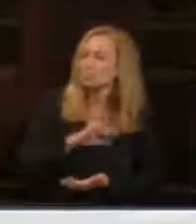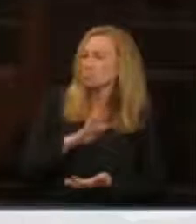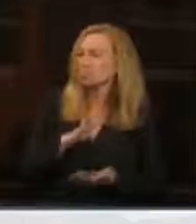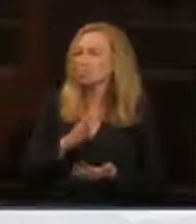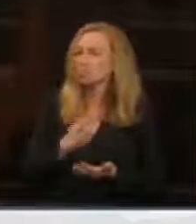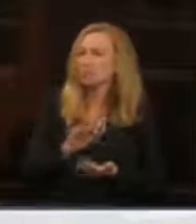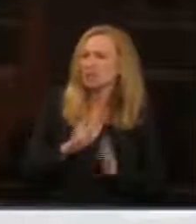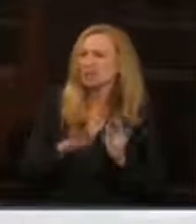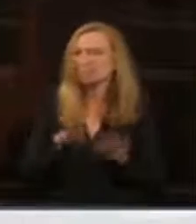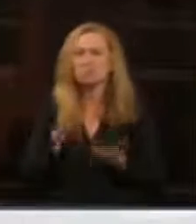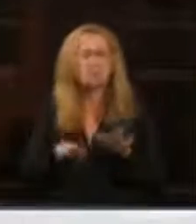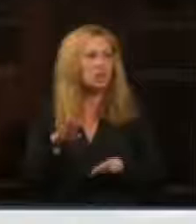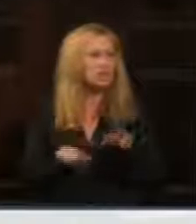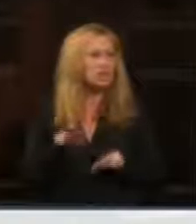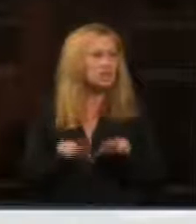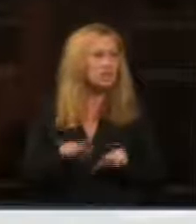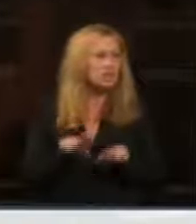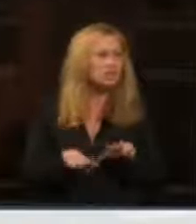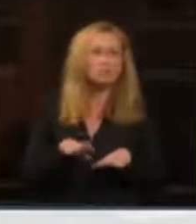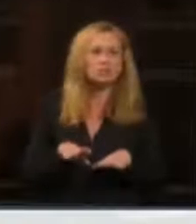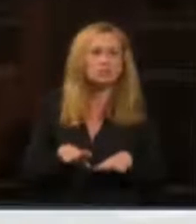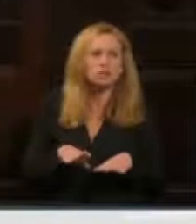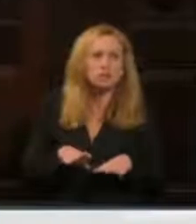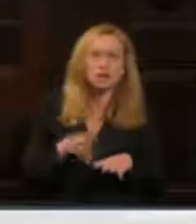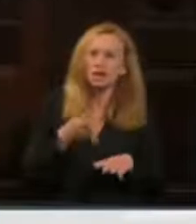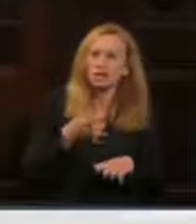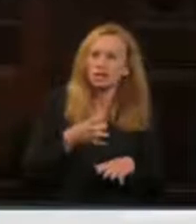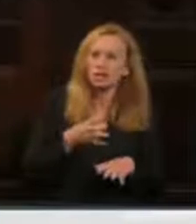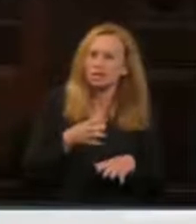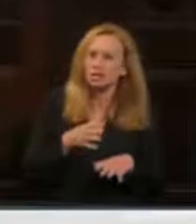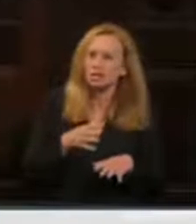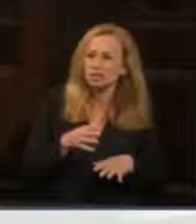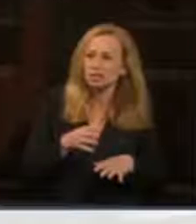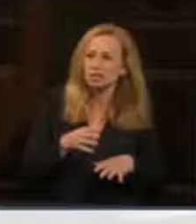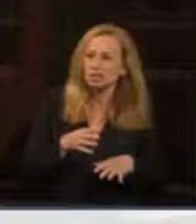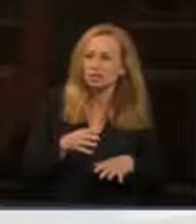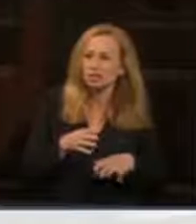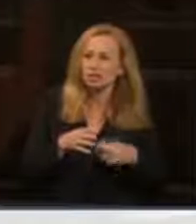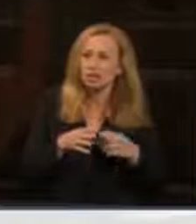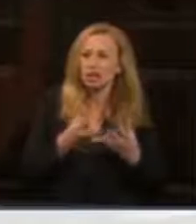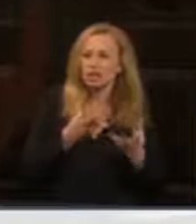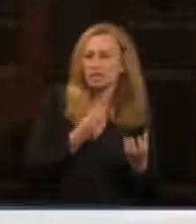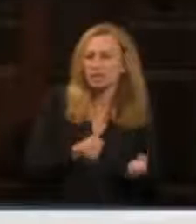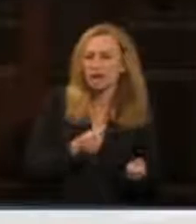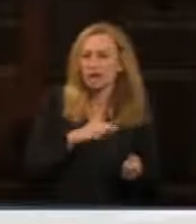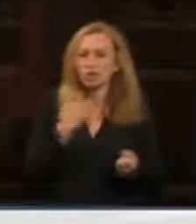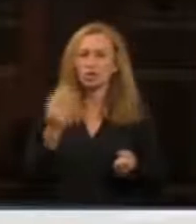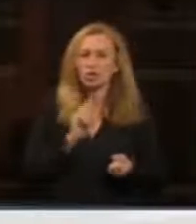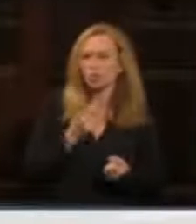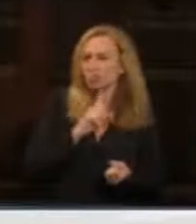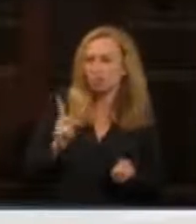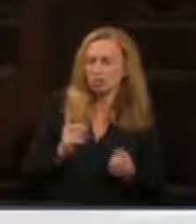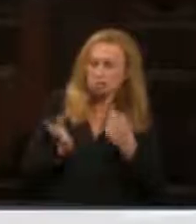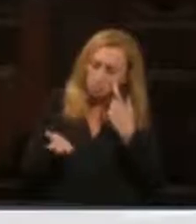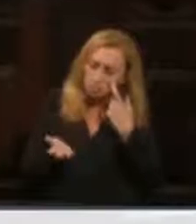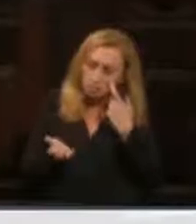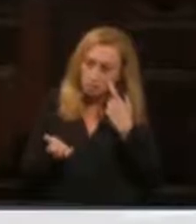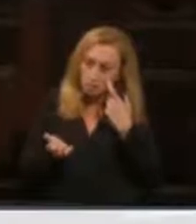menos passíveis ali de serem mortas ou não. É muito sério, senhor presidente, o que a